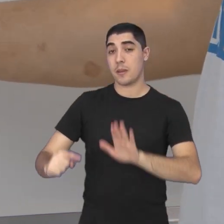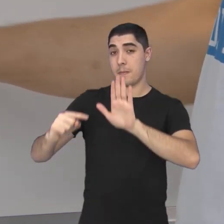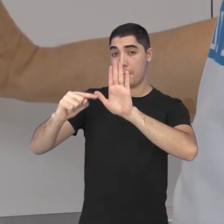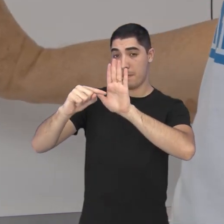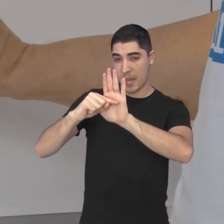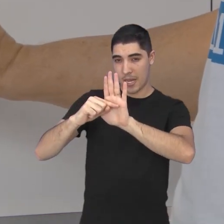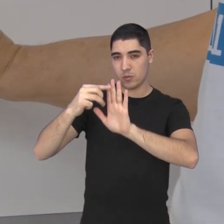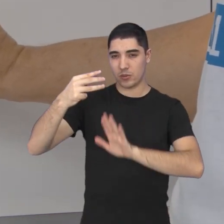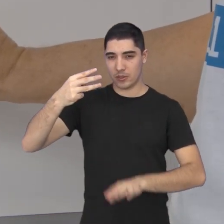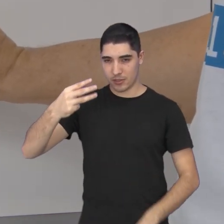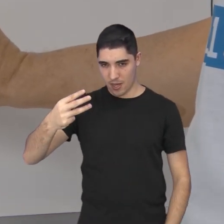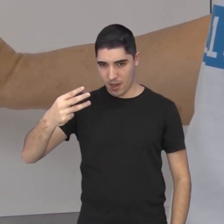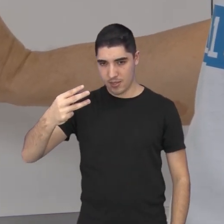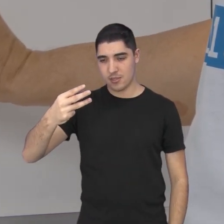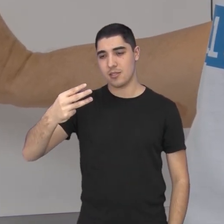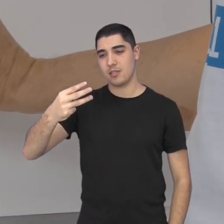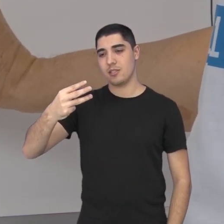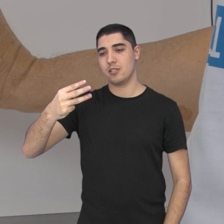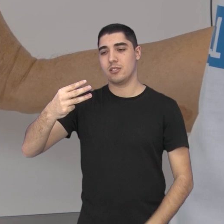menos 3x